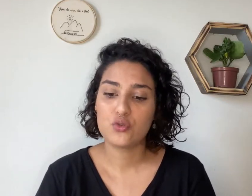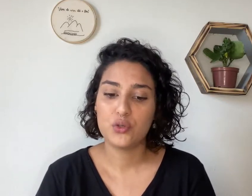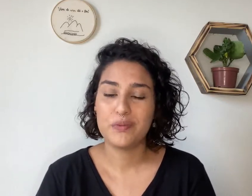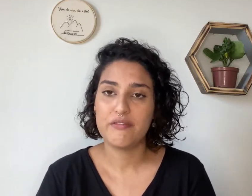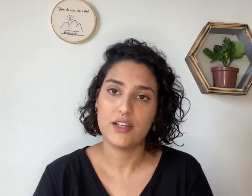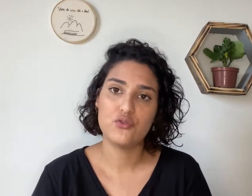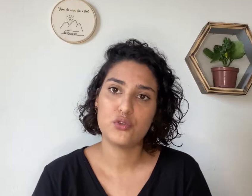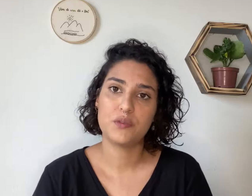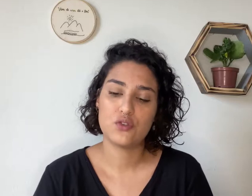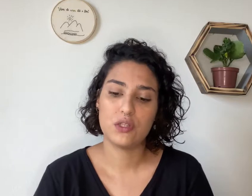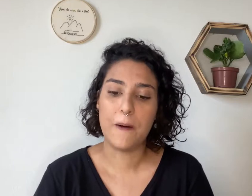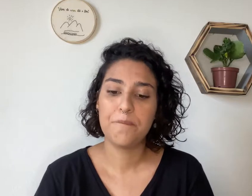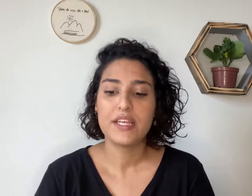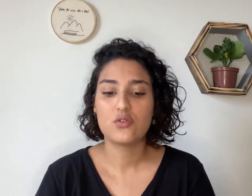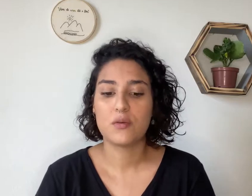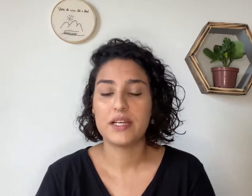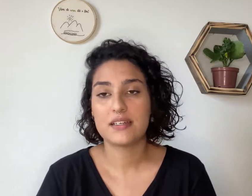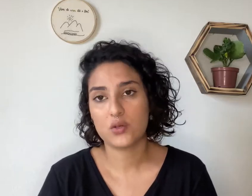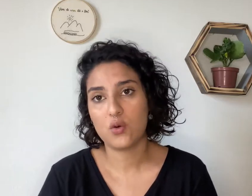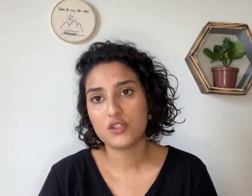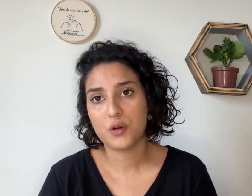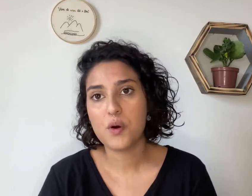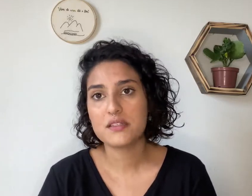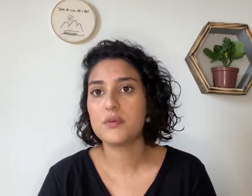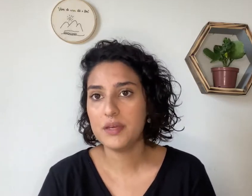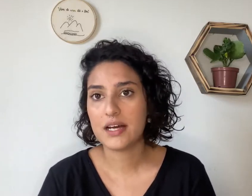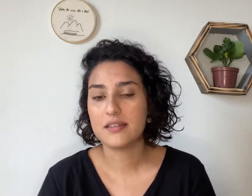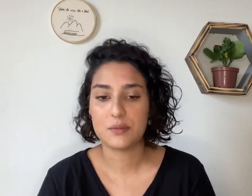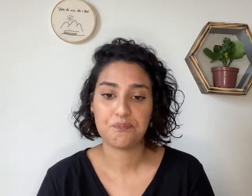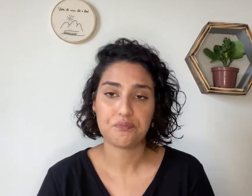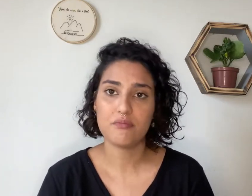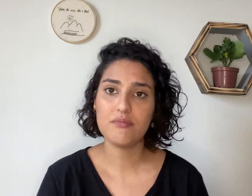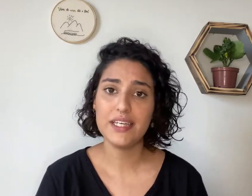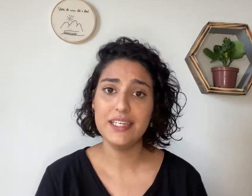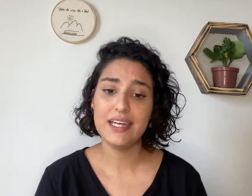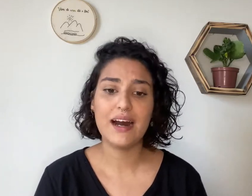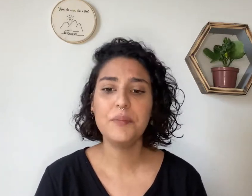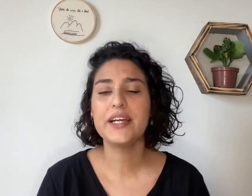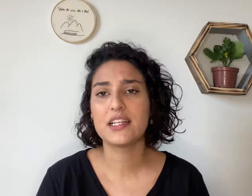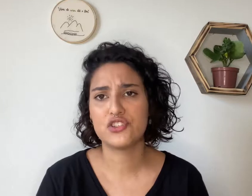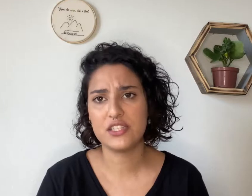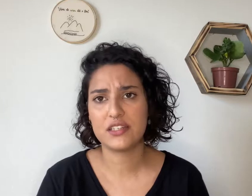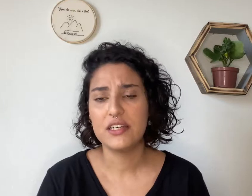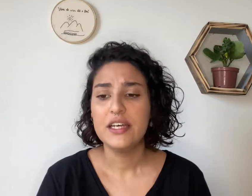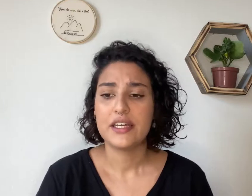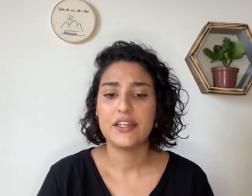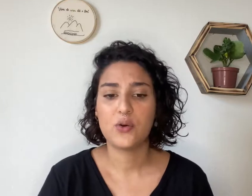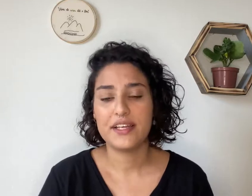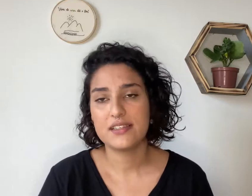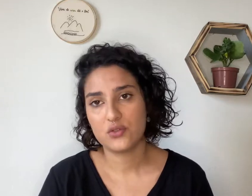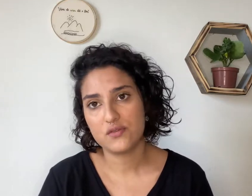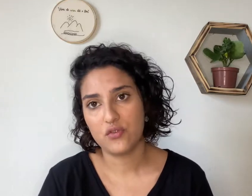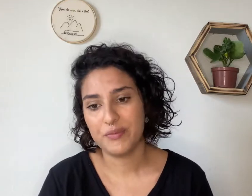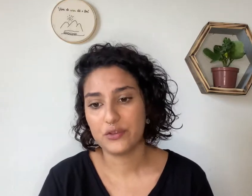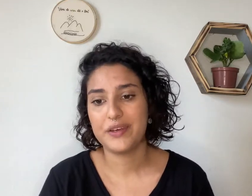ambiente construído privado de uso habitacional e sua aplicação em algumas propostas premiadas. E a América Latina, né, em